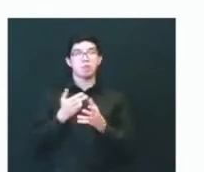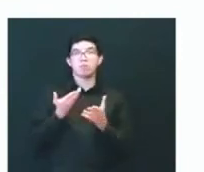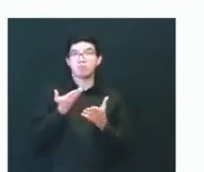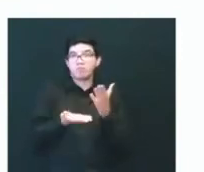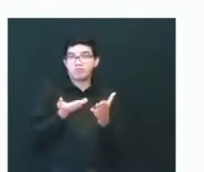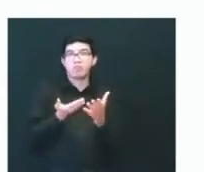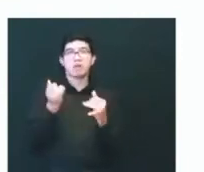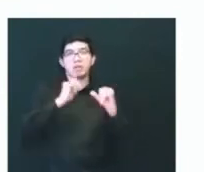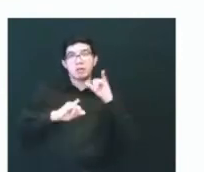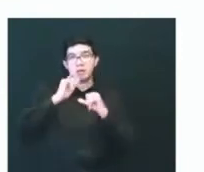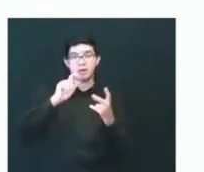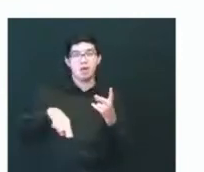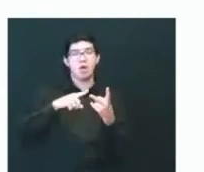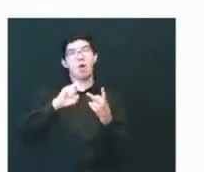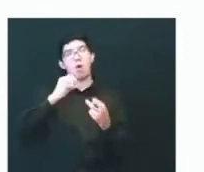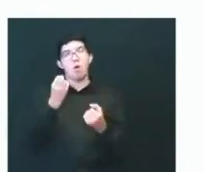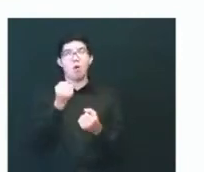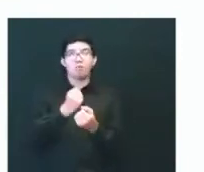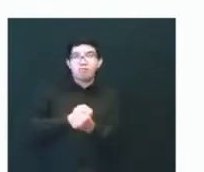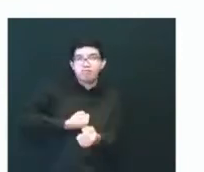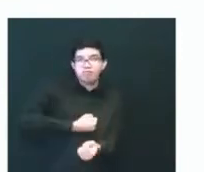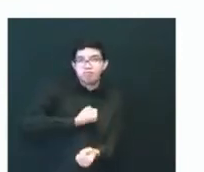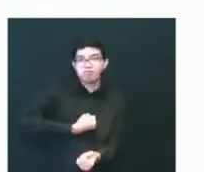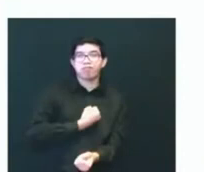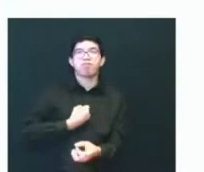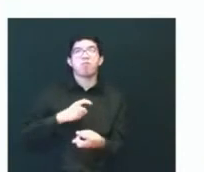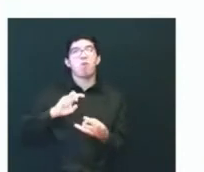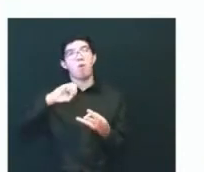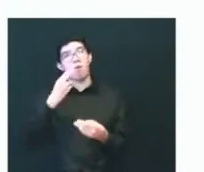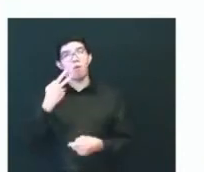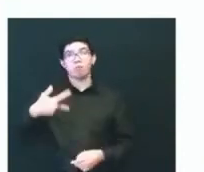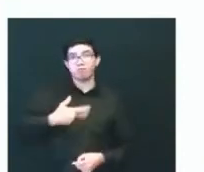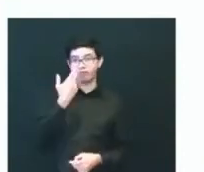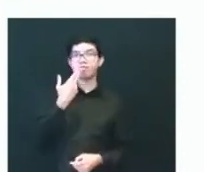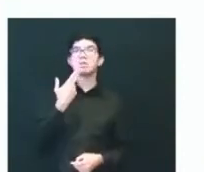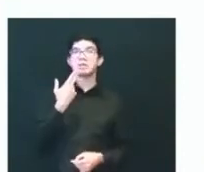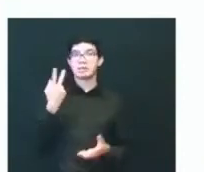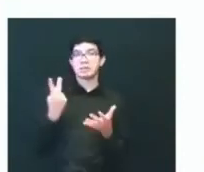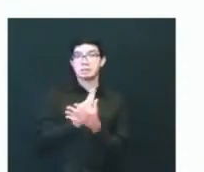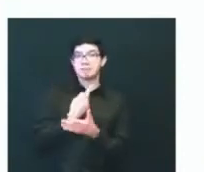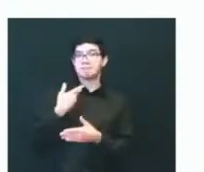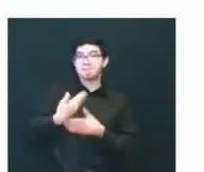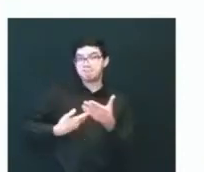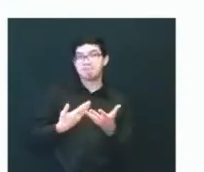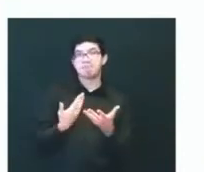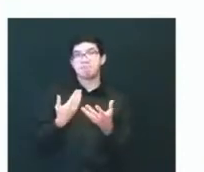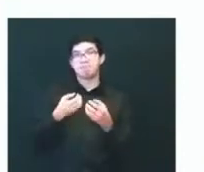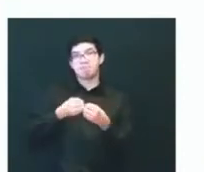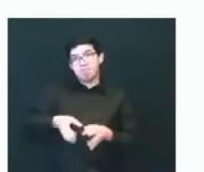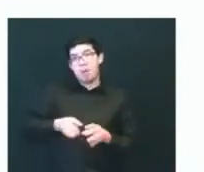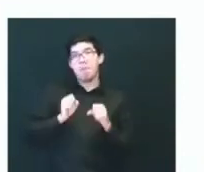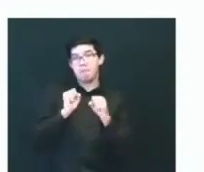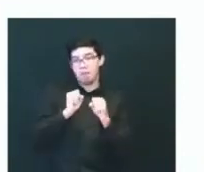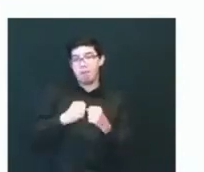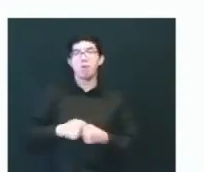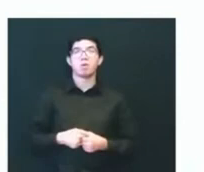ele quimioterapia, radioterapia, cirurgia, traz alguns efeitos em mais ou menor quantidade,